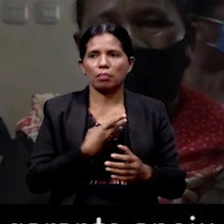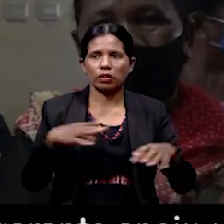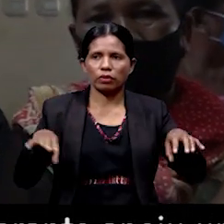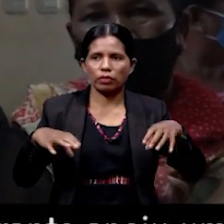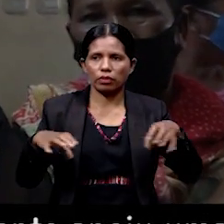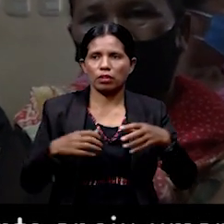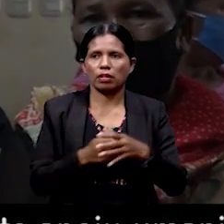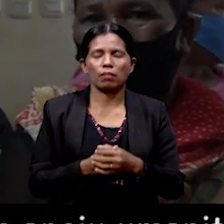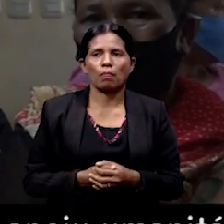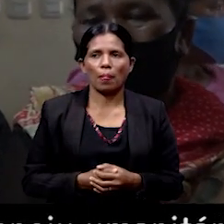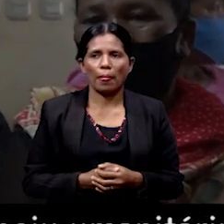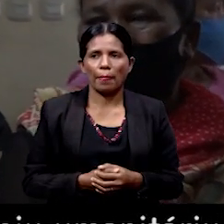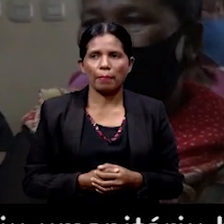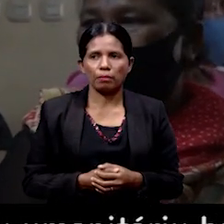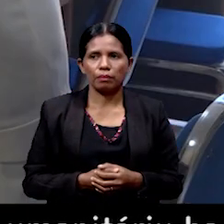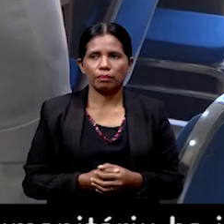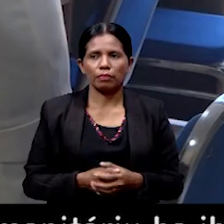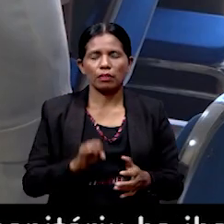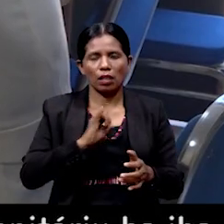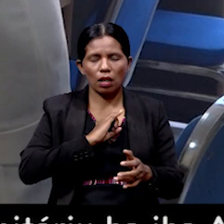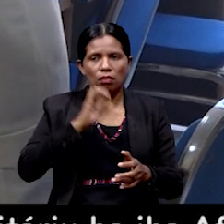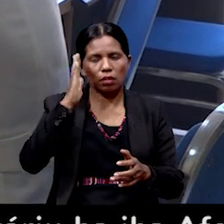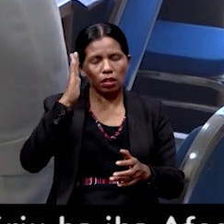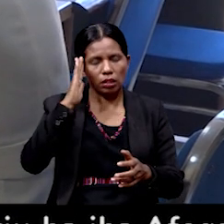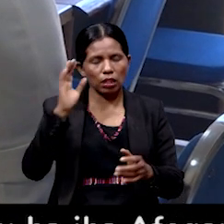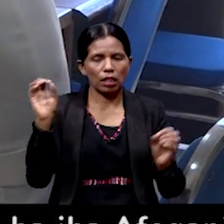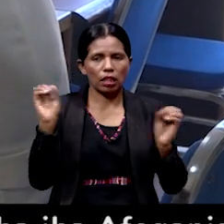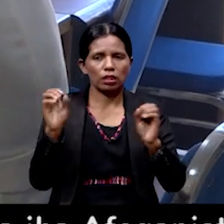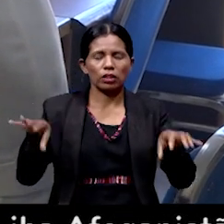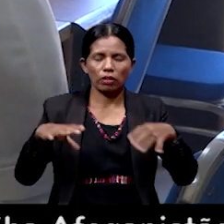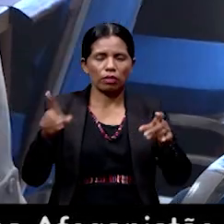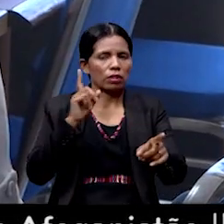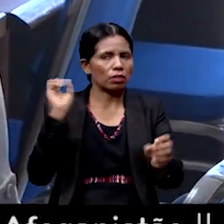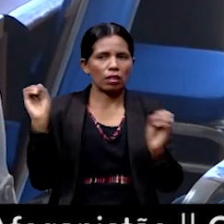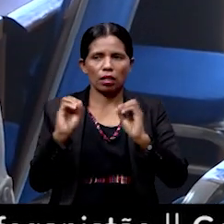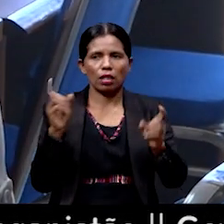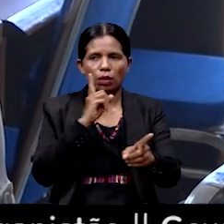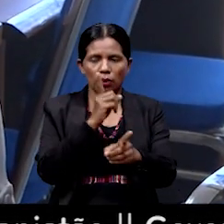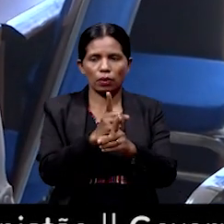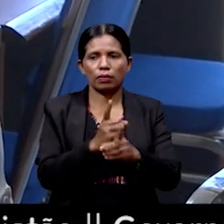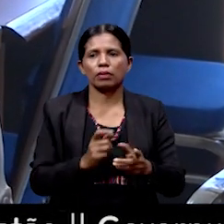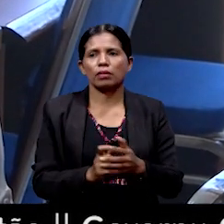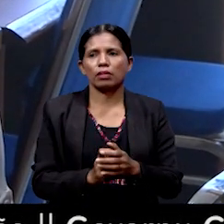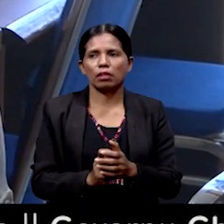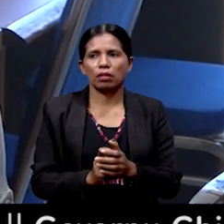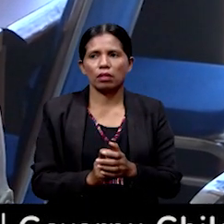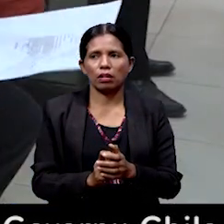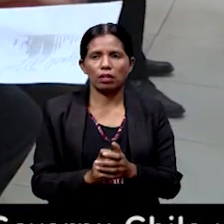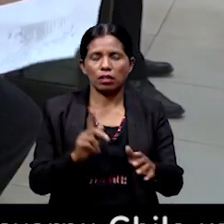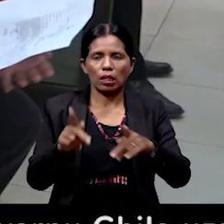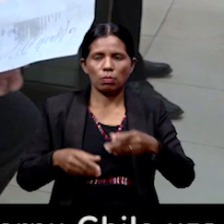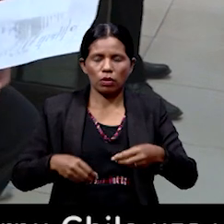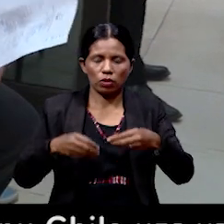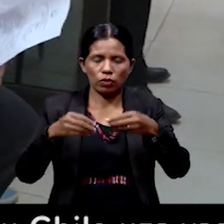pakar ke bidang swasta. Ne be hau hati ne dia buat rumah laloz yang larang. Laloz ne dalam rumah. Ema po bursa Sira hakara